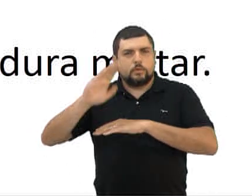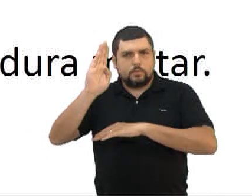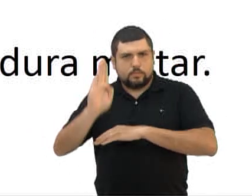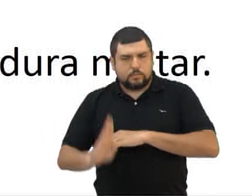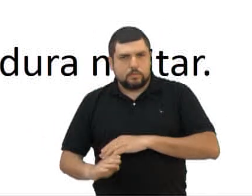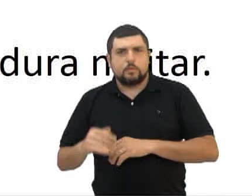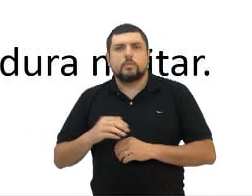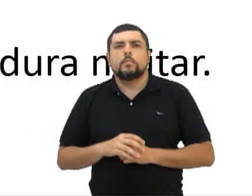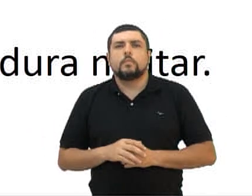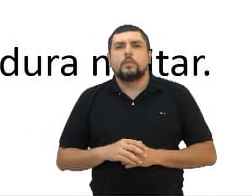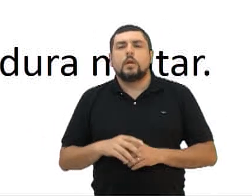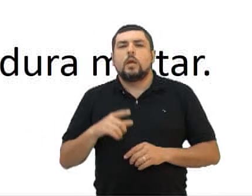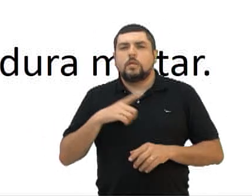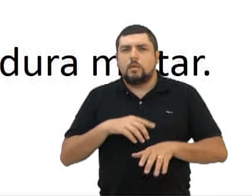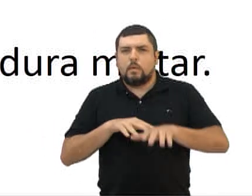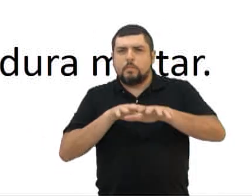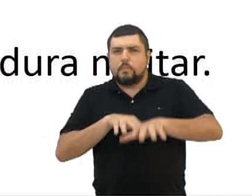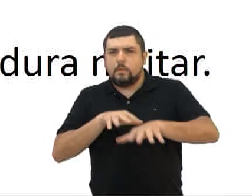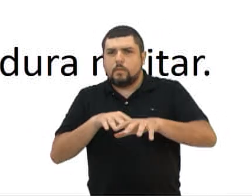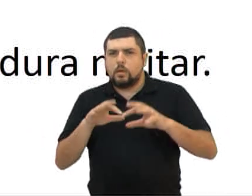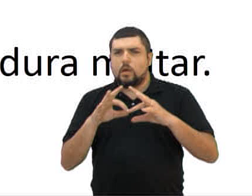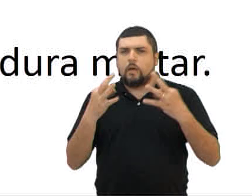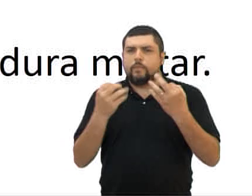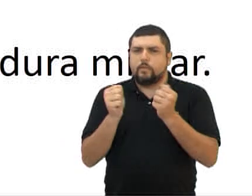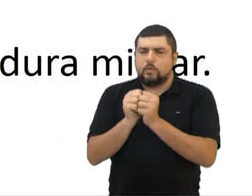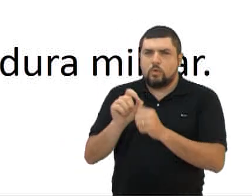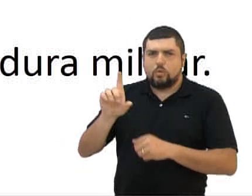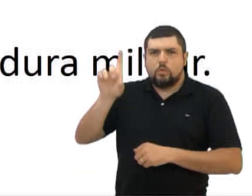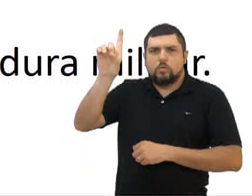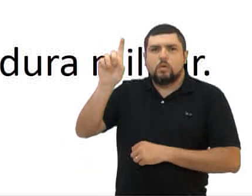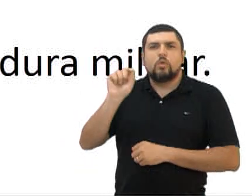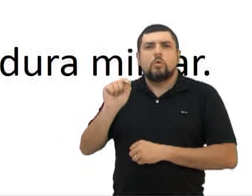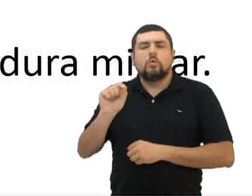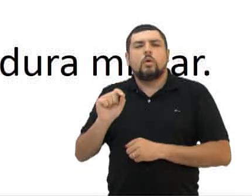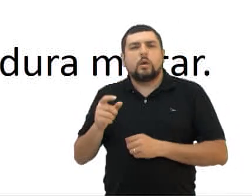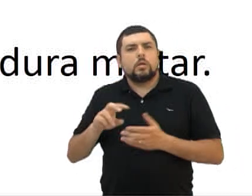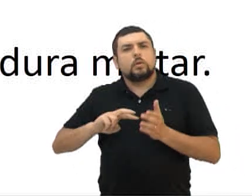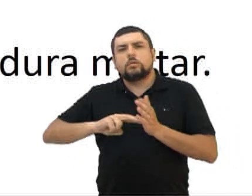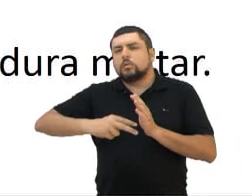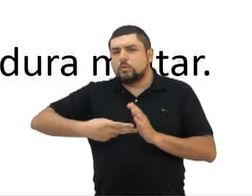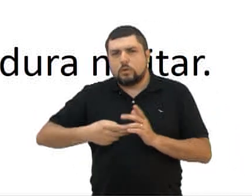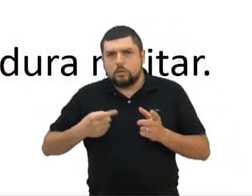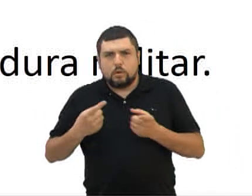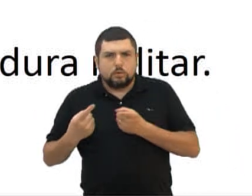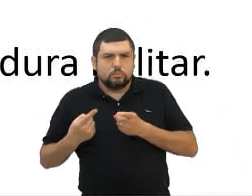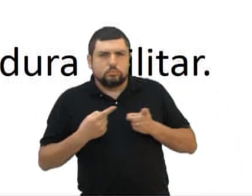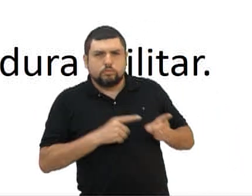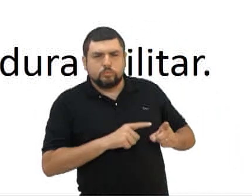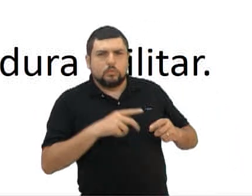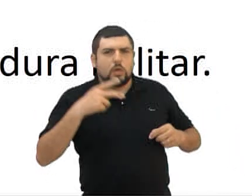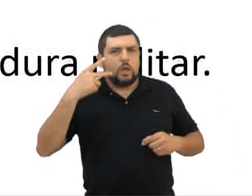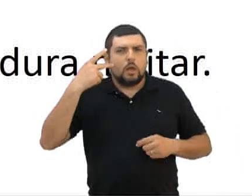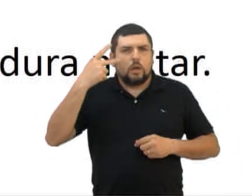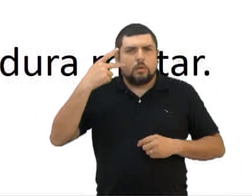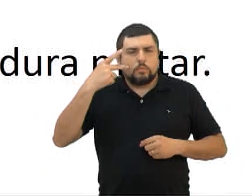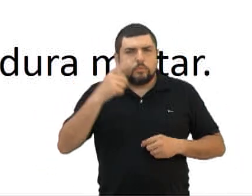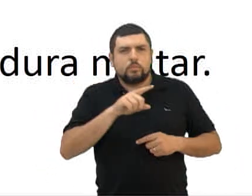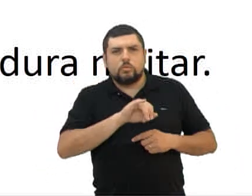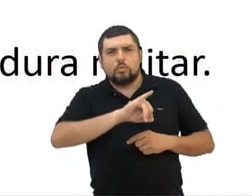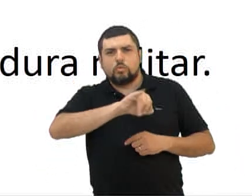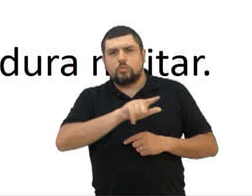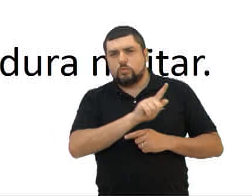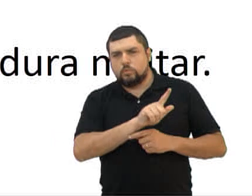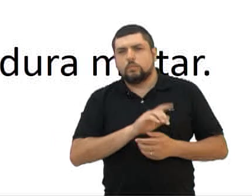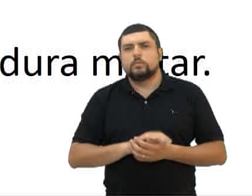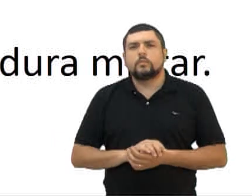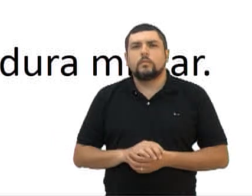19/3, tem a Marcha da Família com Deus pela Liberdade, que vai ser uma resposta, uma reação às políticas provocadas pelo Goulart.